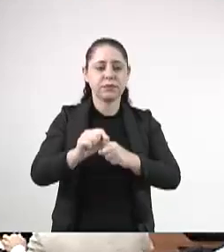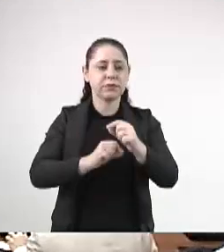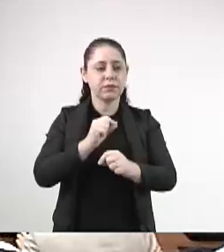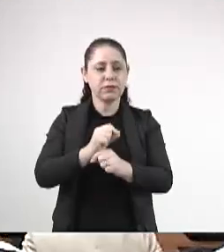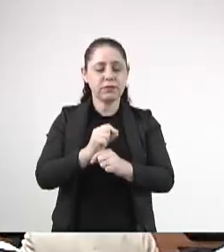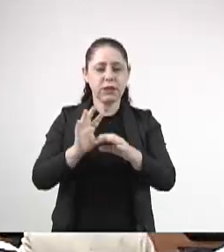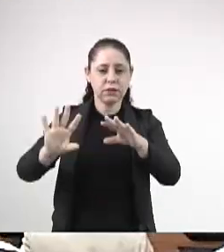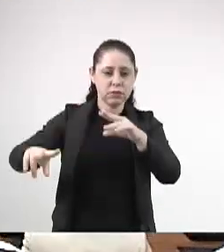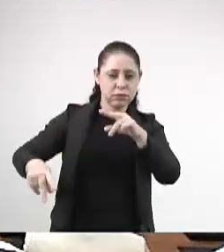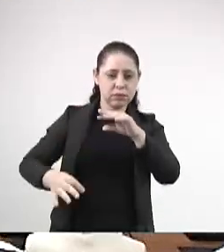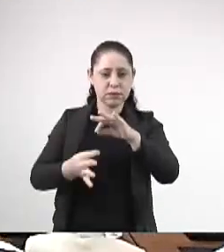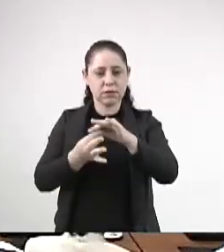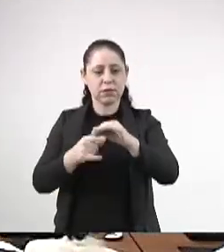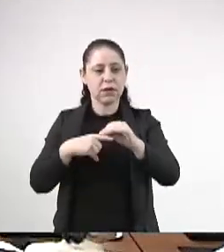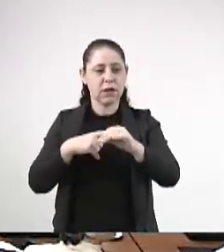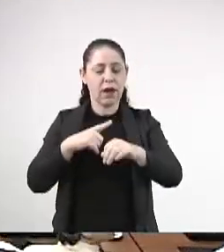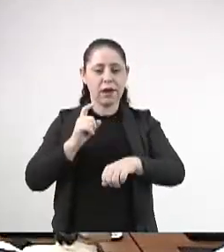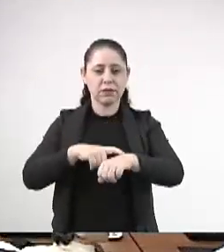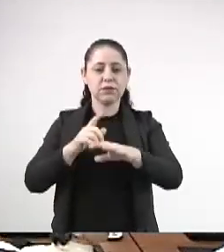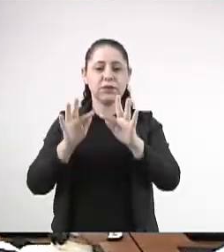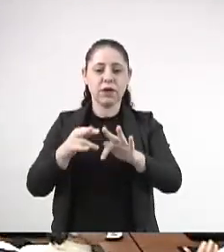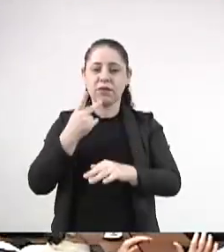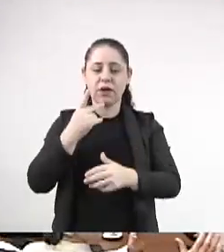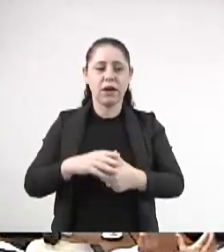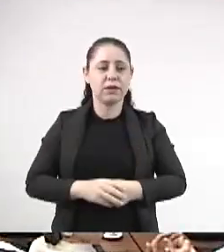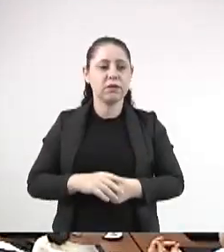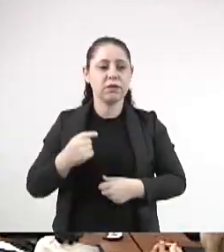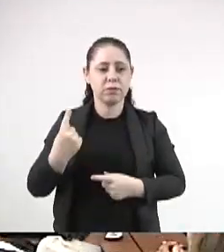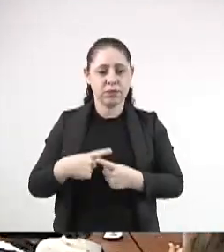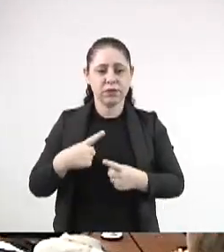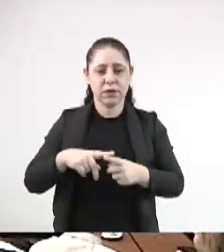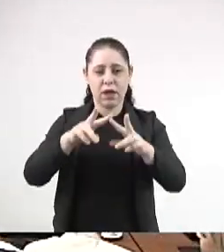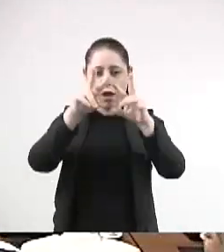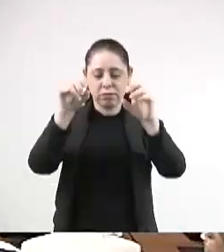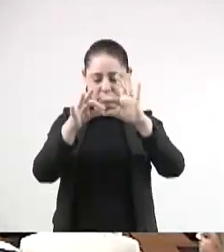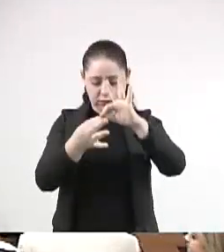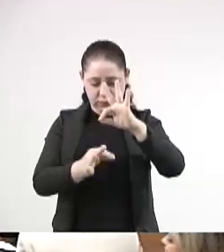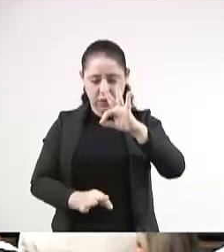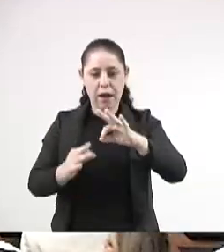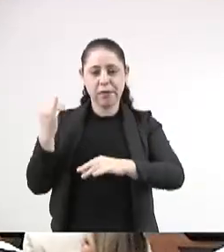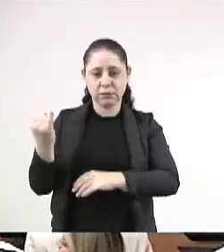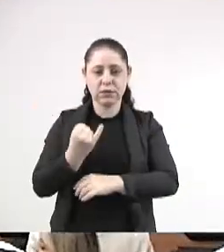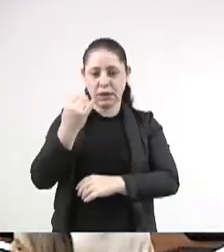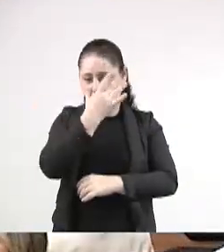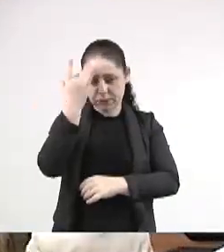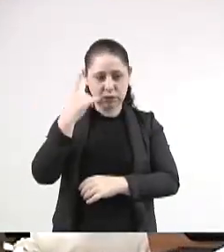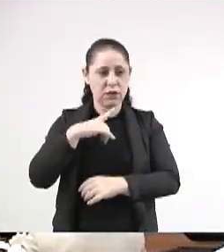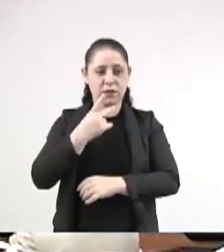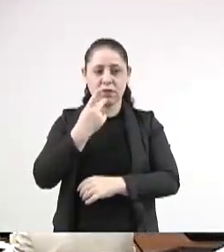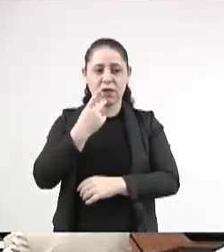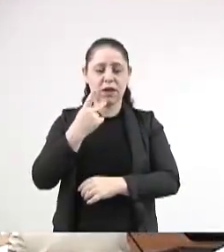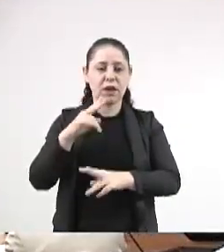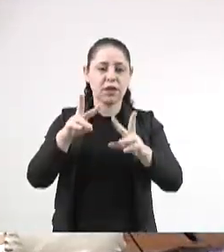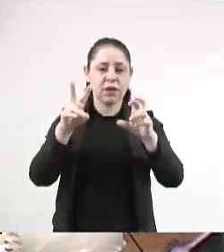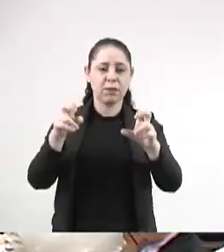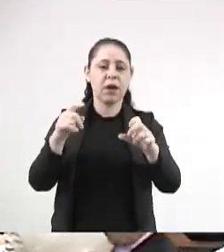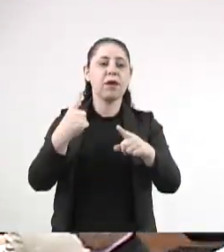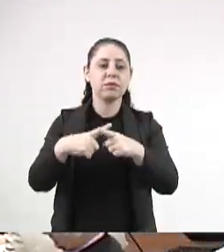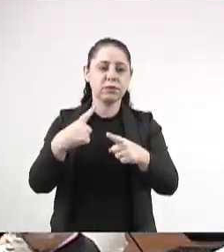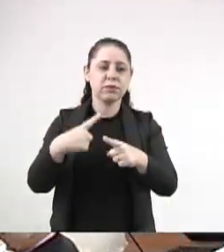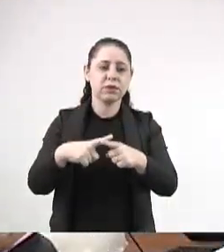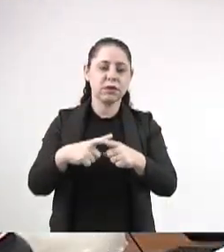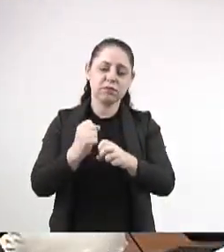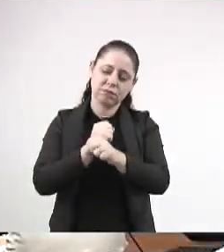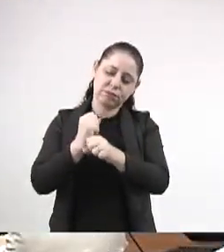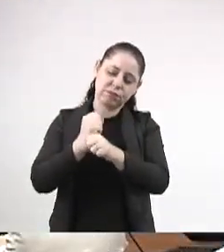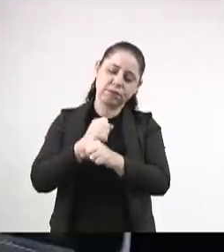que eu tenha tempo de concluir aqui, porque a pauta ela é bastante importante e as pessoas têm muito o que falar sobre ela, afinal de contas, muitos